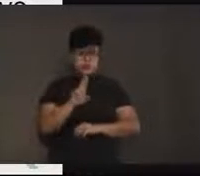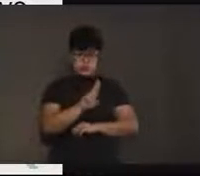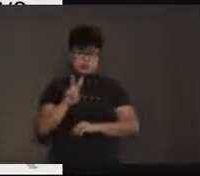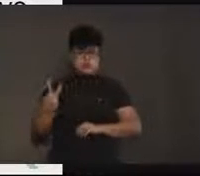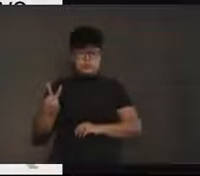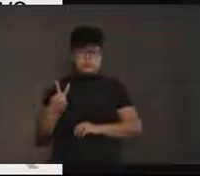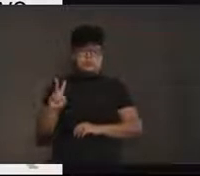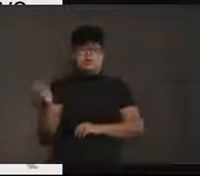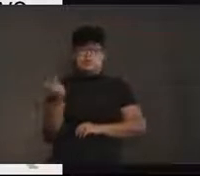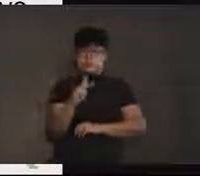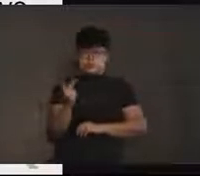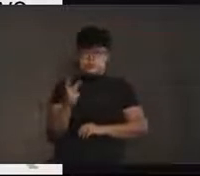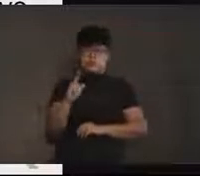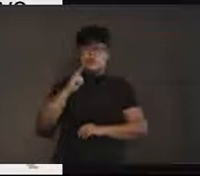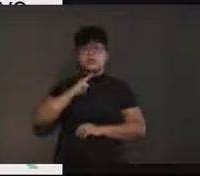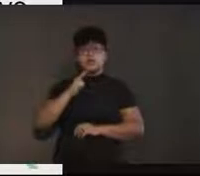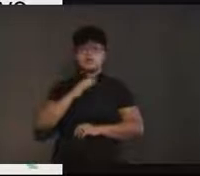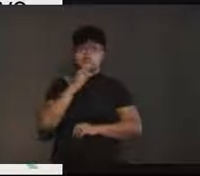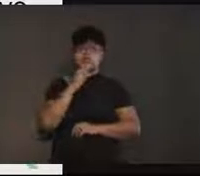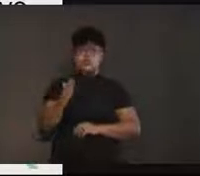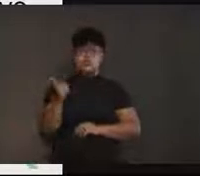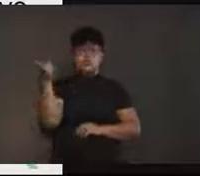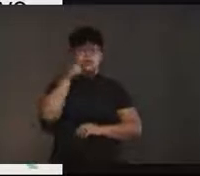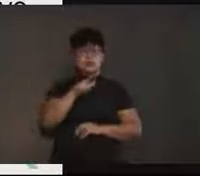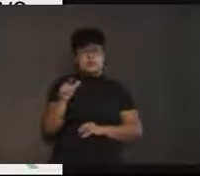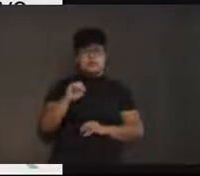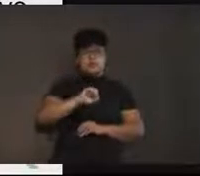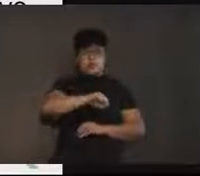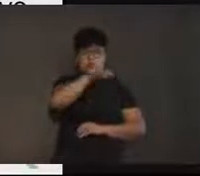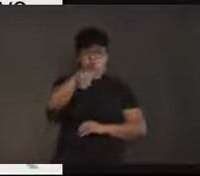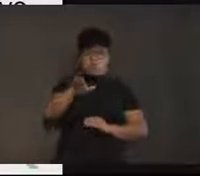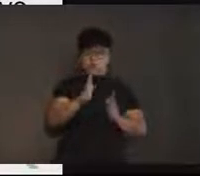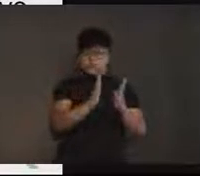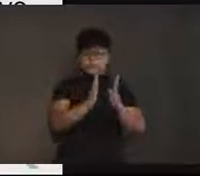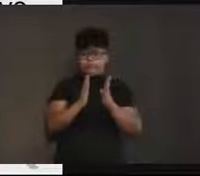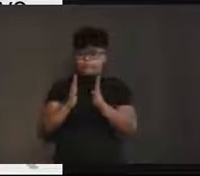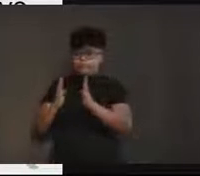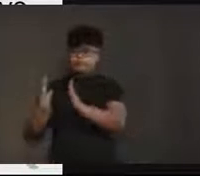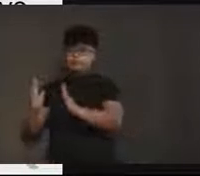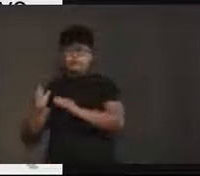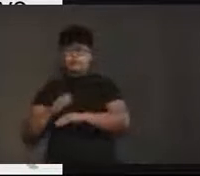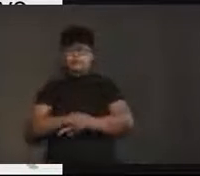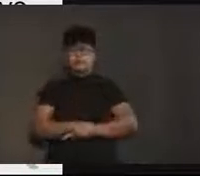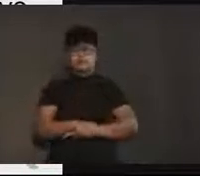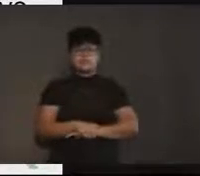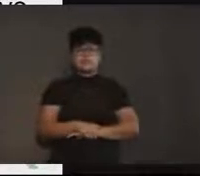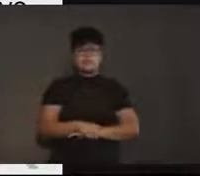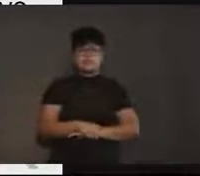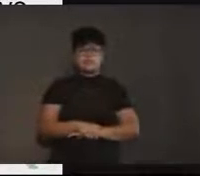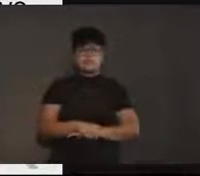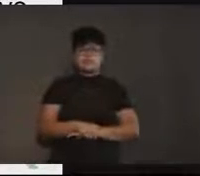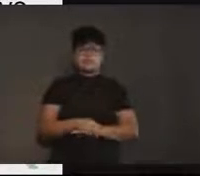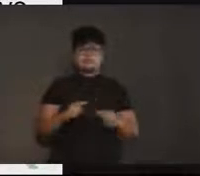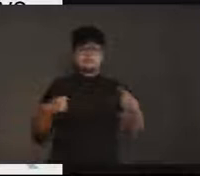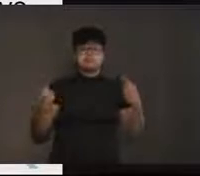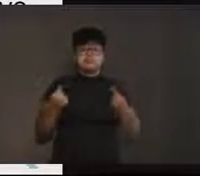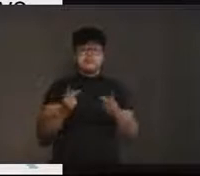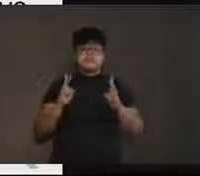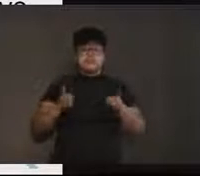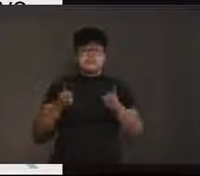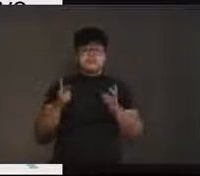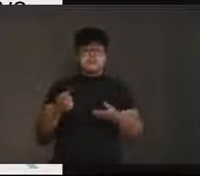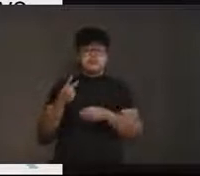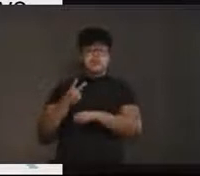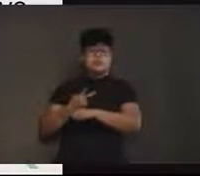de cada um das que está se propagando o e em princípio a gente procura o IV